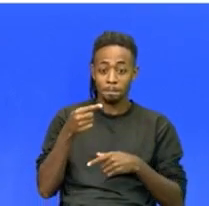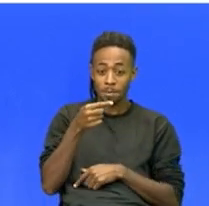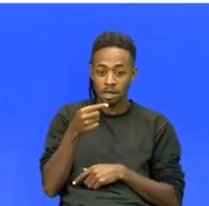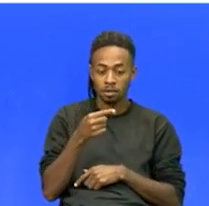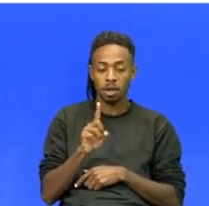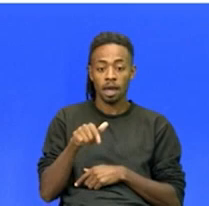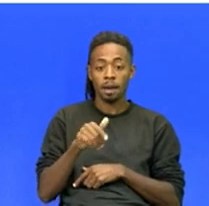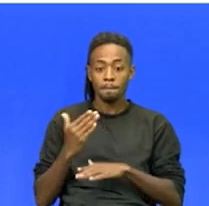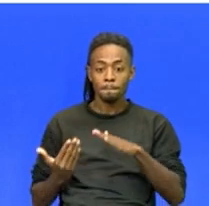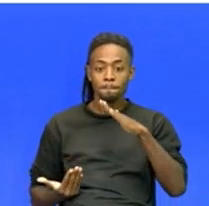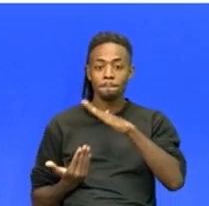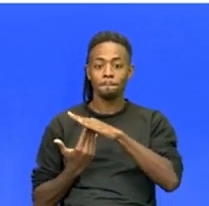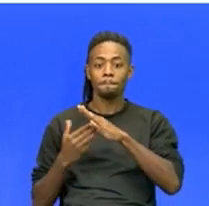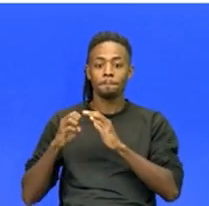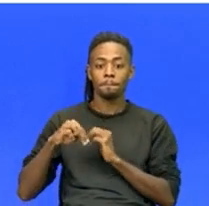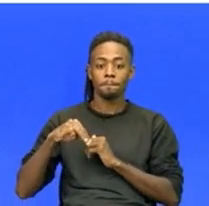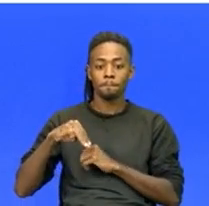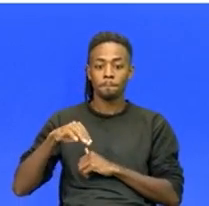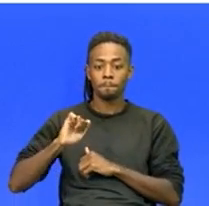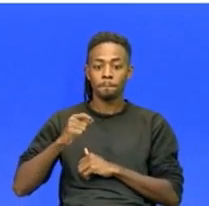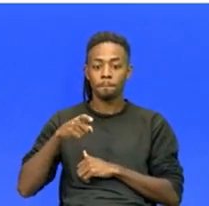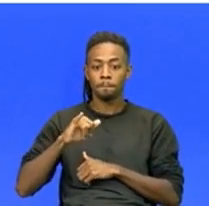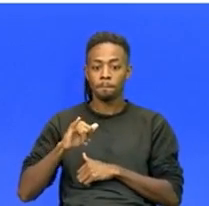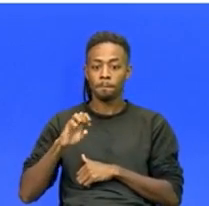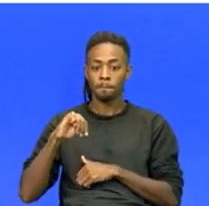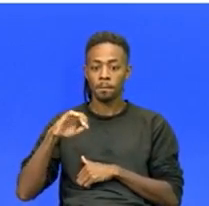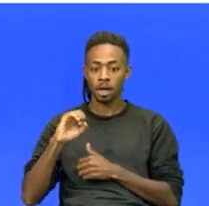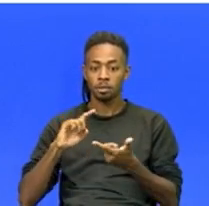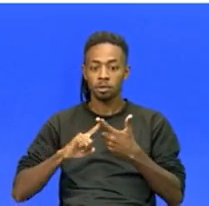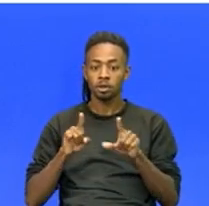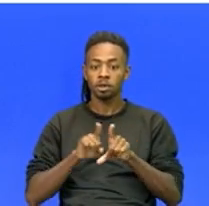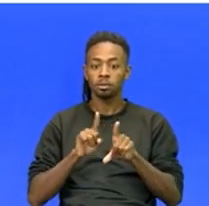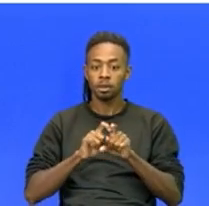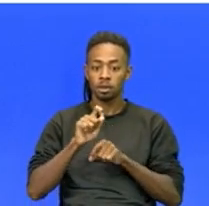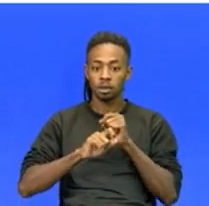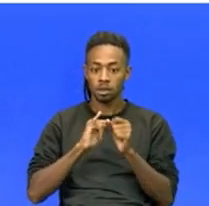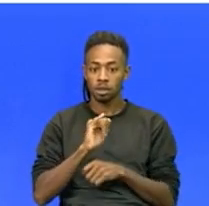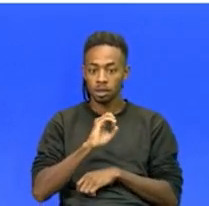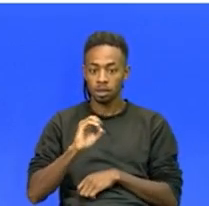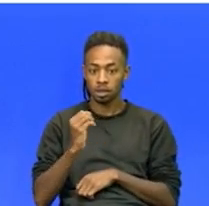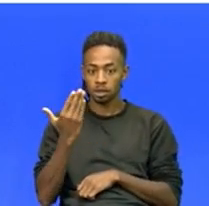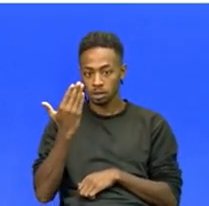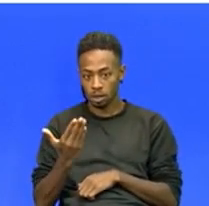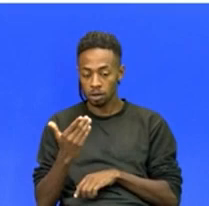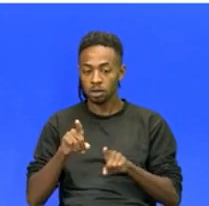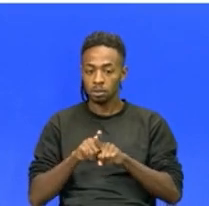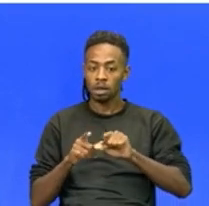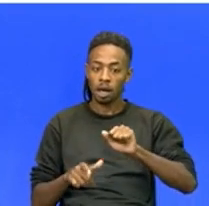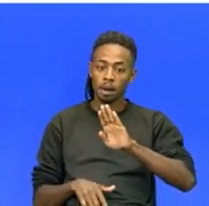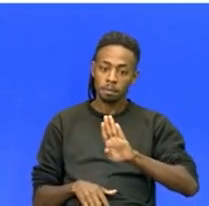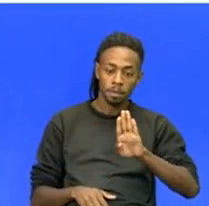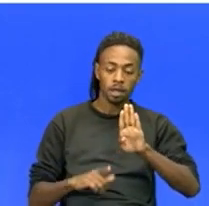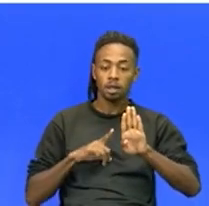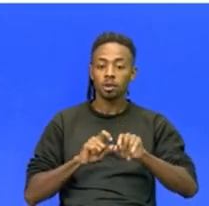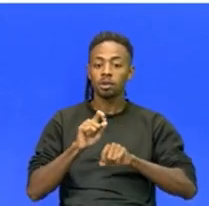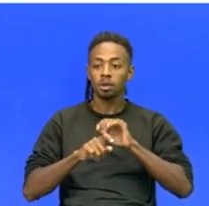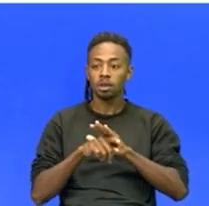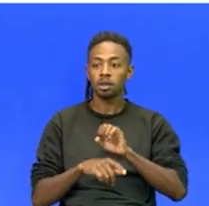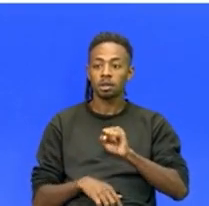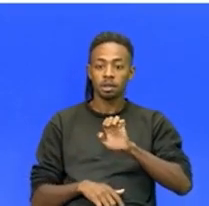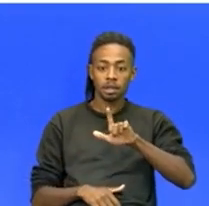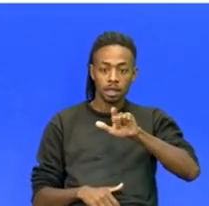é máximo local. Tá? E quando esse meu determinante é zero e o A e B, teremos o ponto de